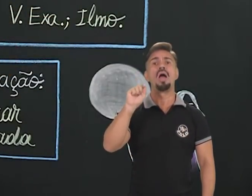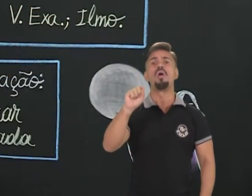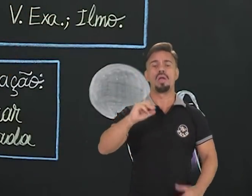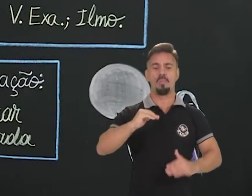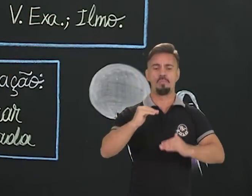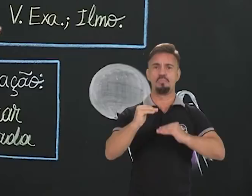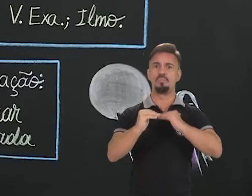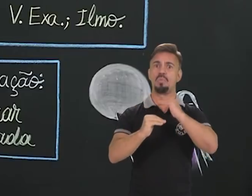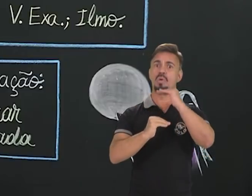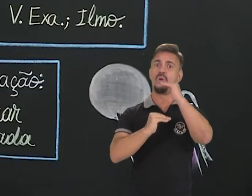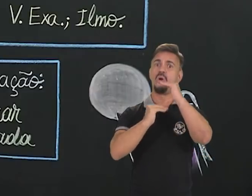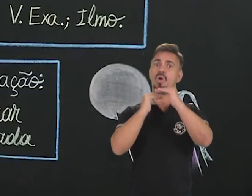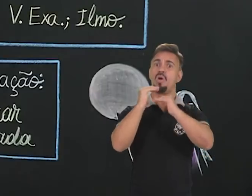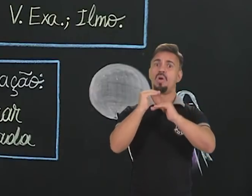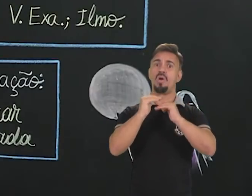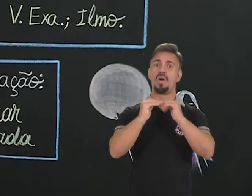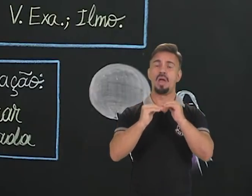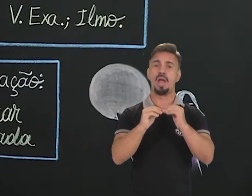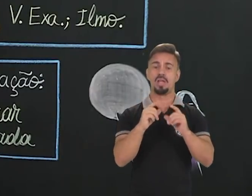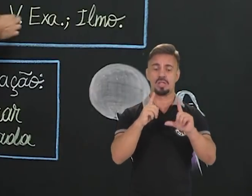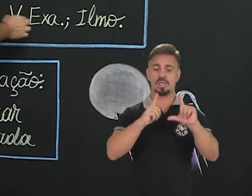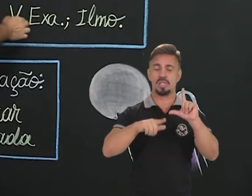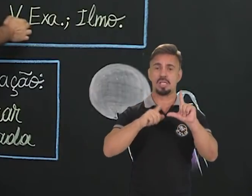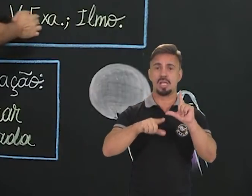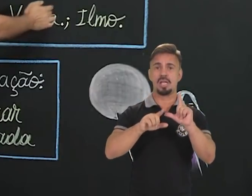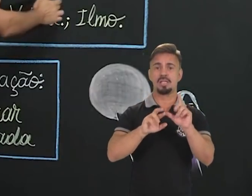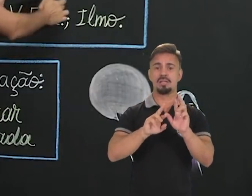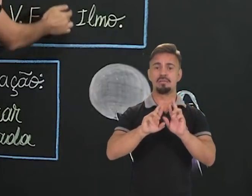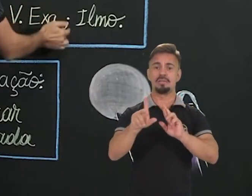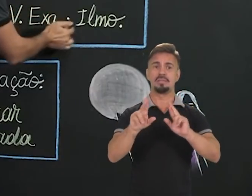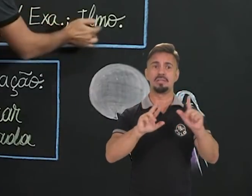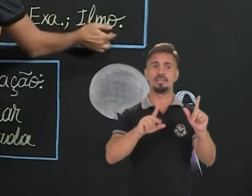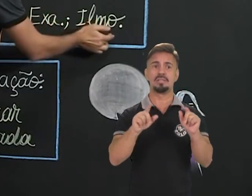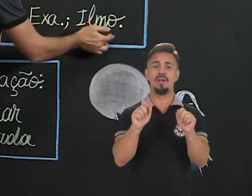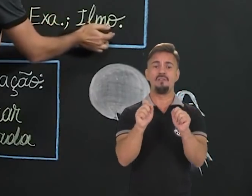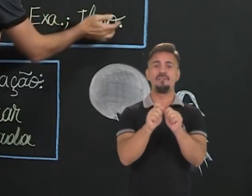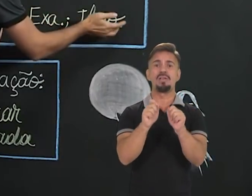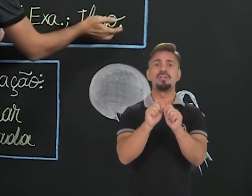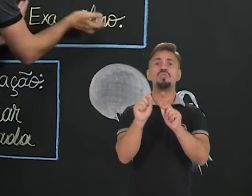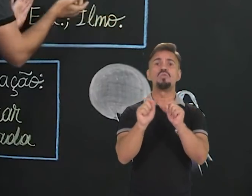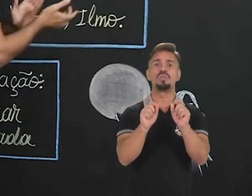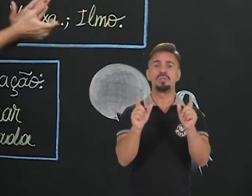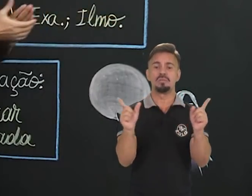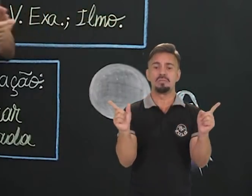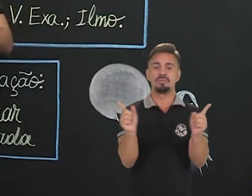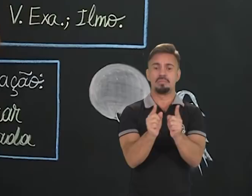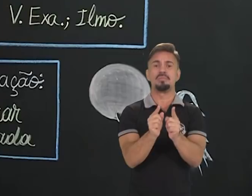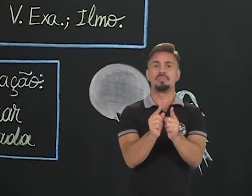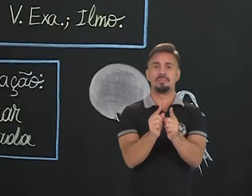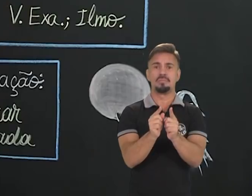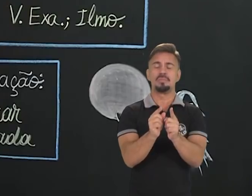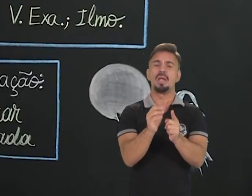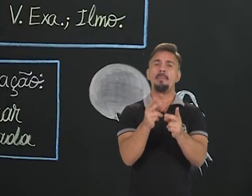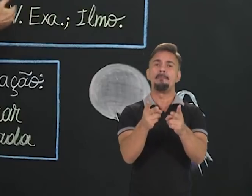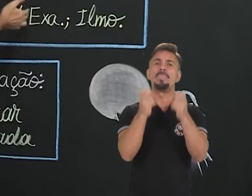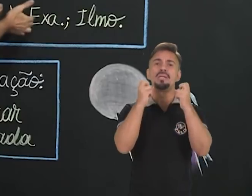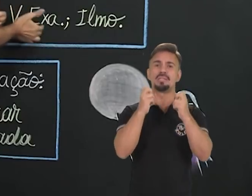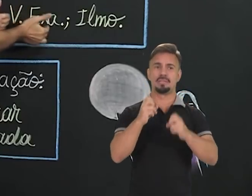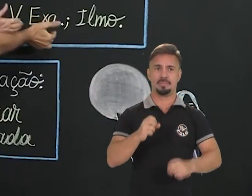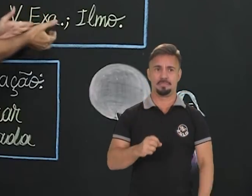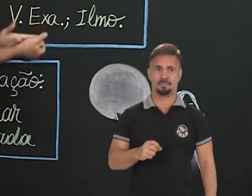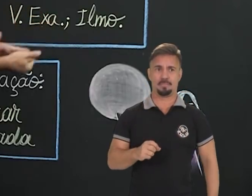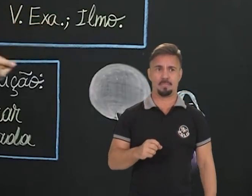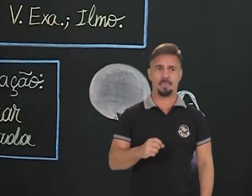que ocorre quando você pega diferentes letras que compõem a palavra para fazer esse processo de redução. Perceba, eu tenho aqui